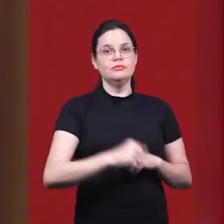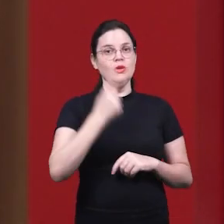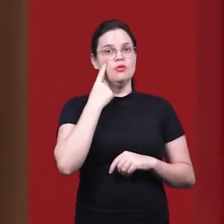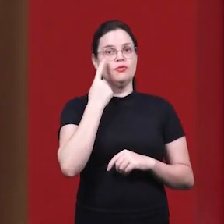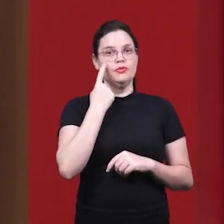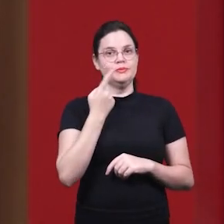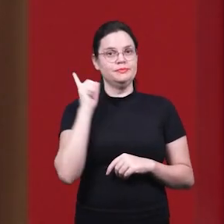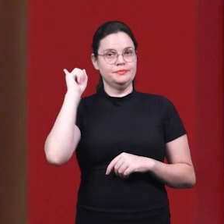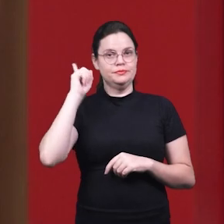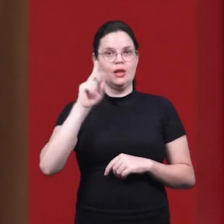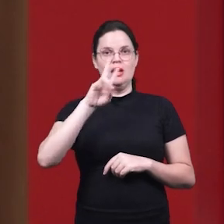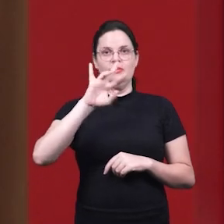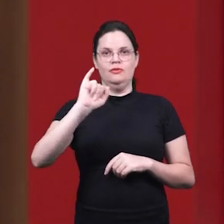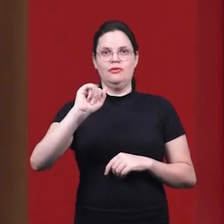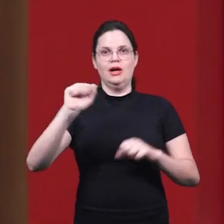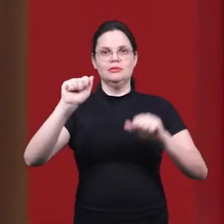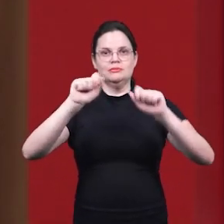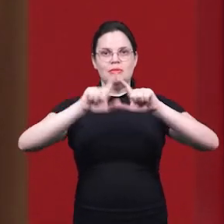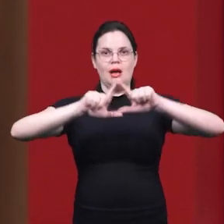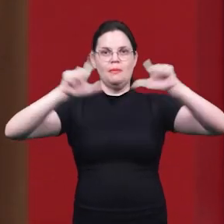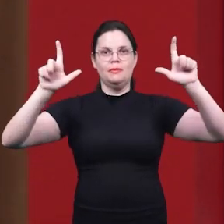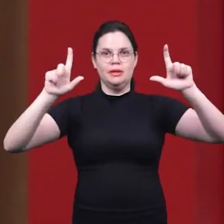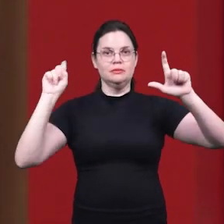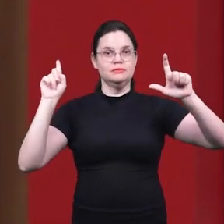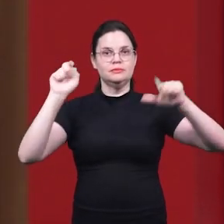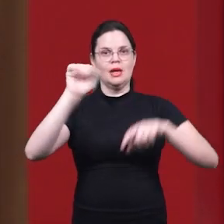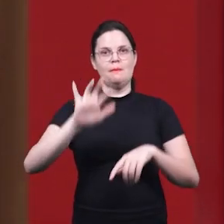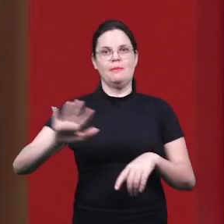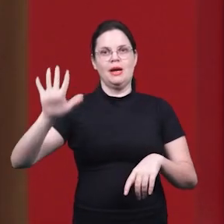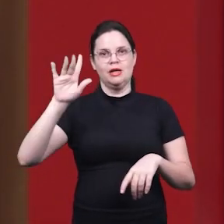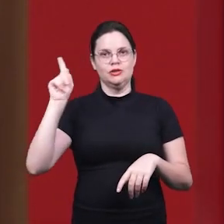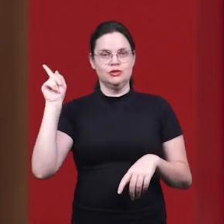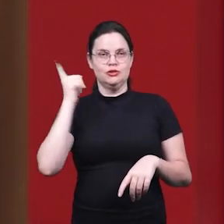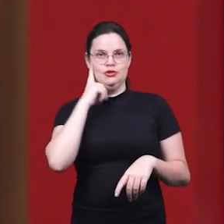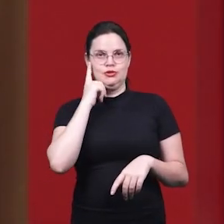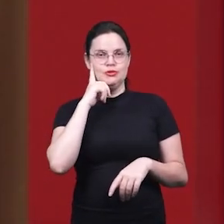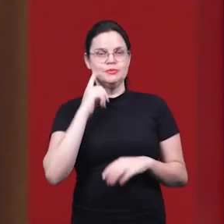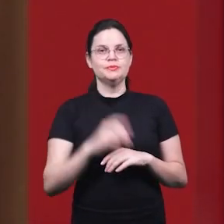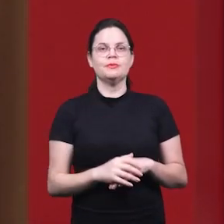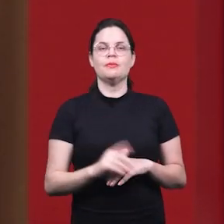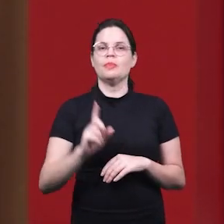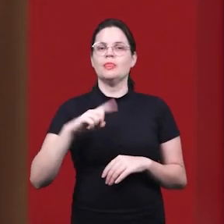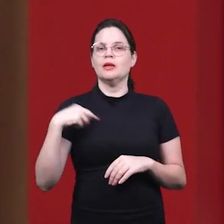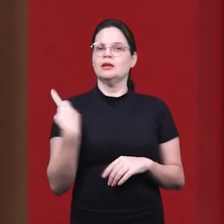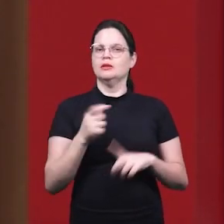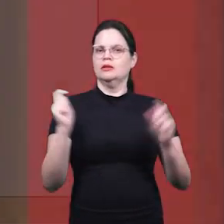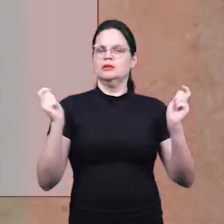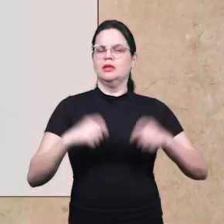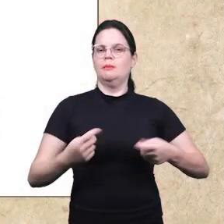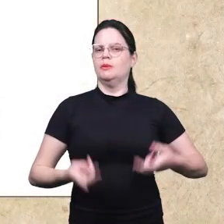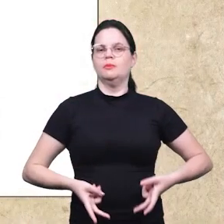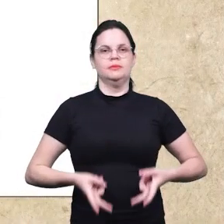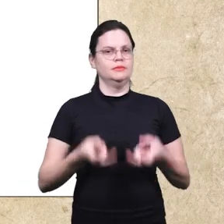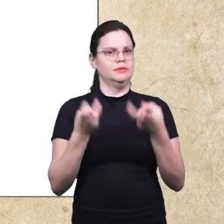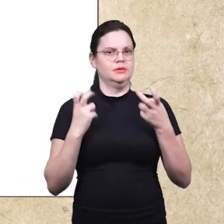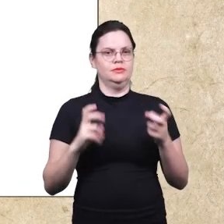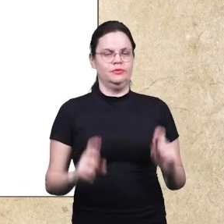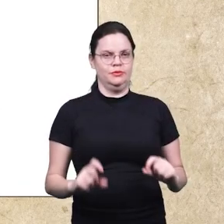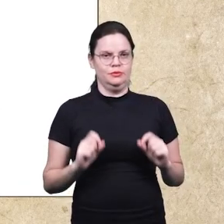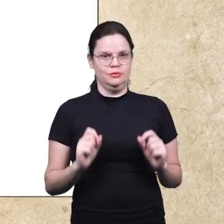esse mapa na tela, e onde nós estamos observando